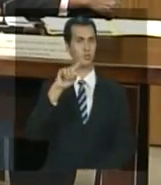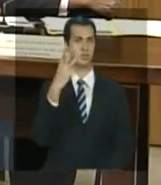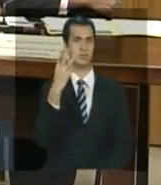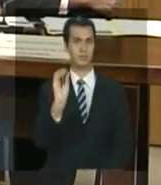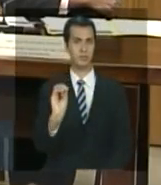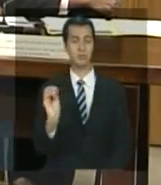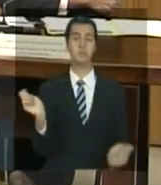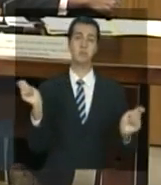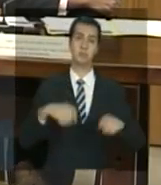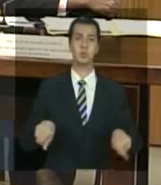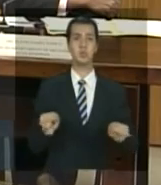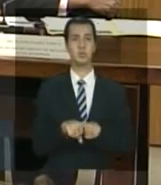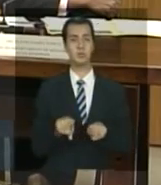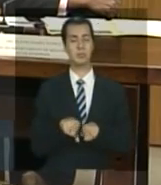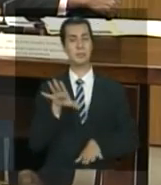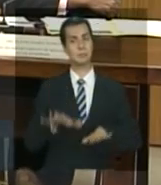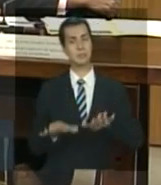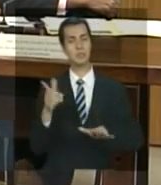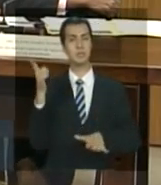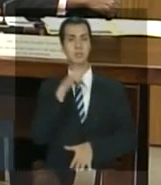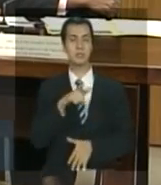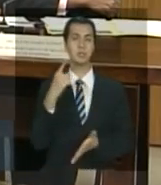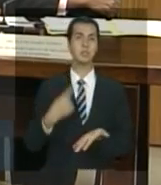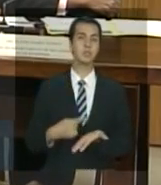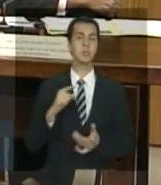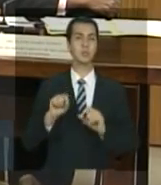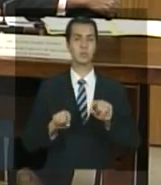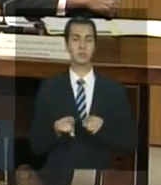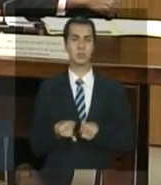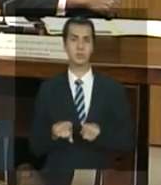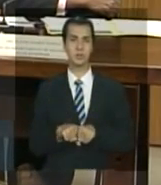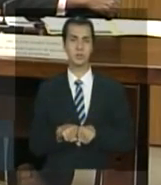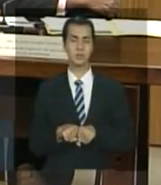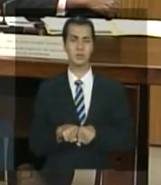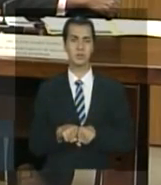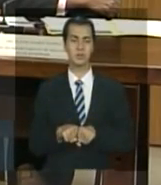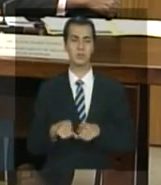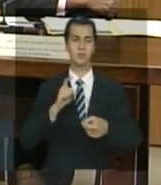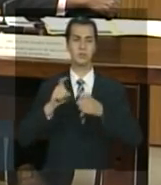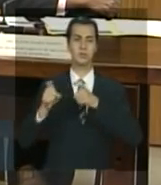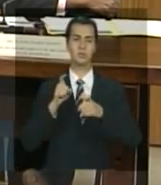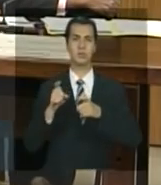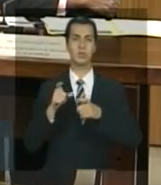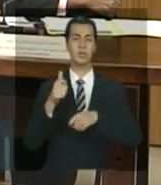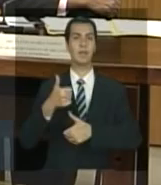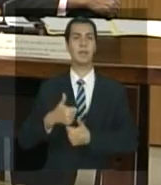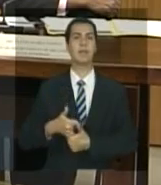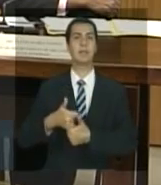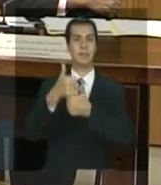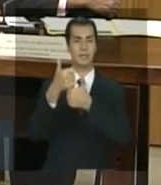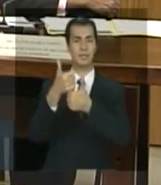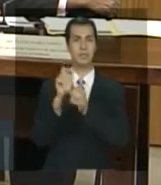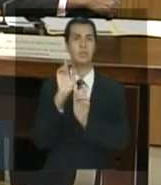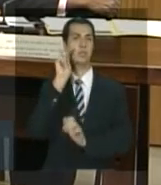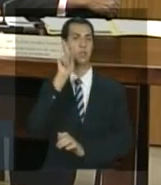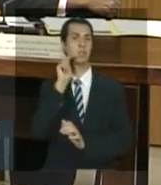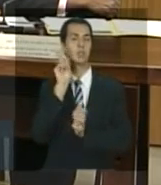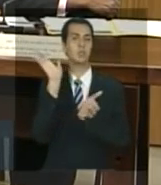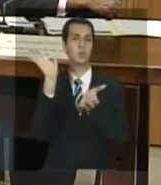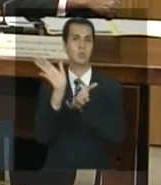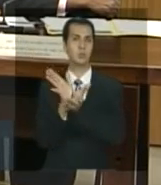é possível que se encontre também com a líder da oposição, né,